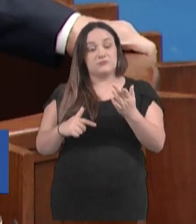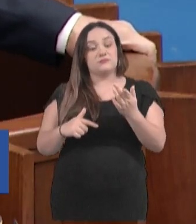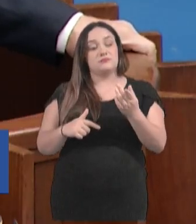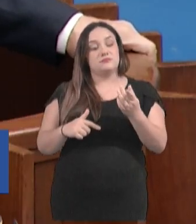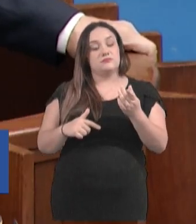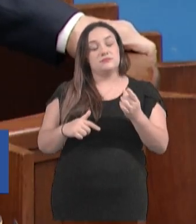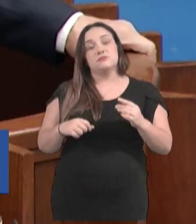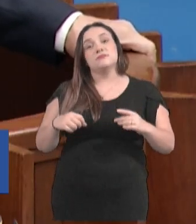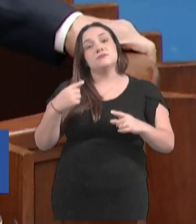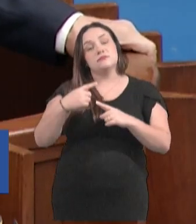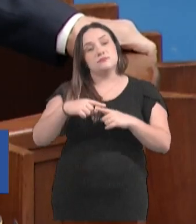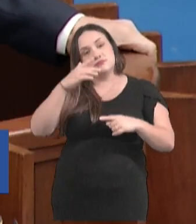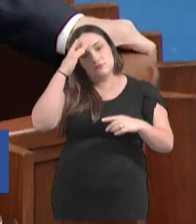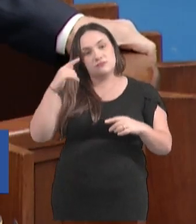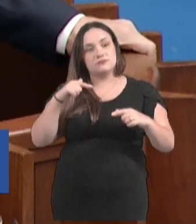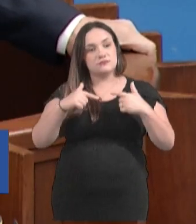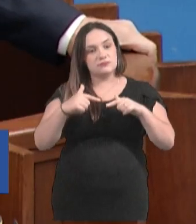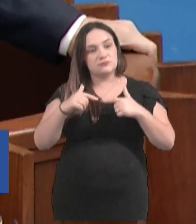daquela pessoa.